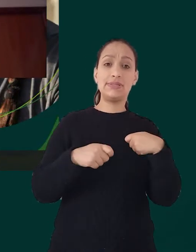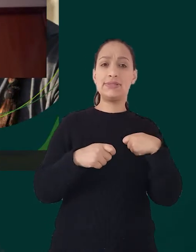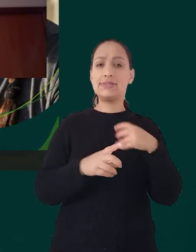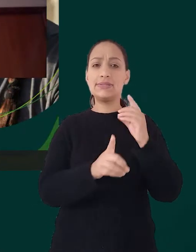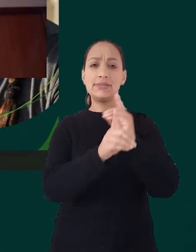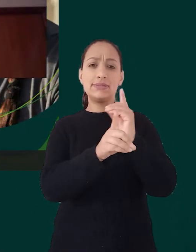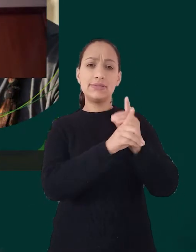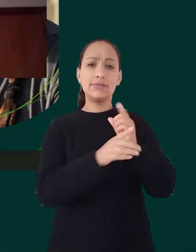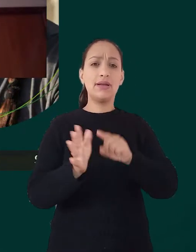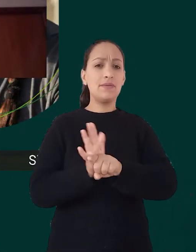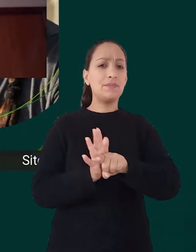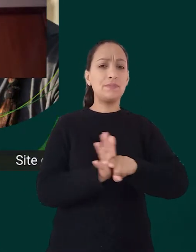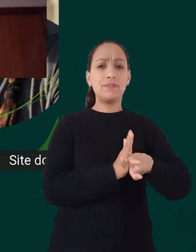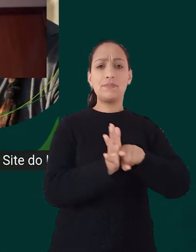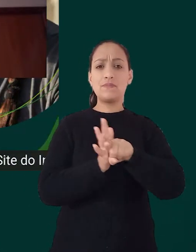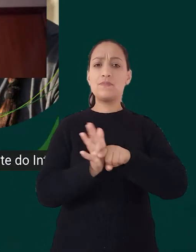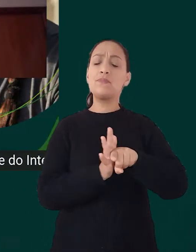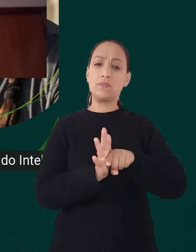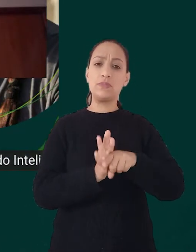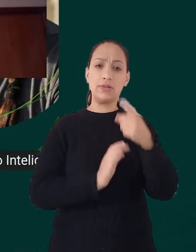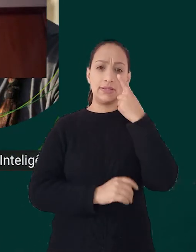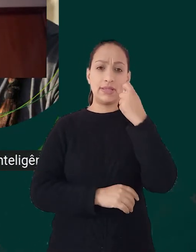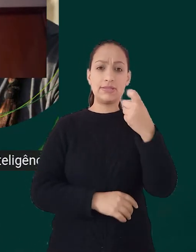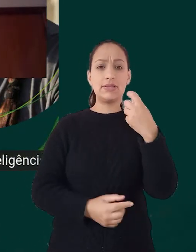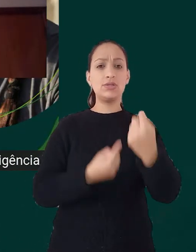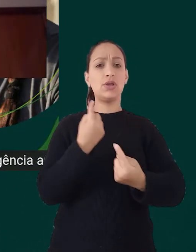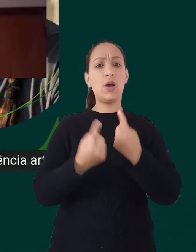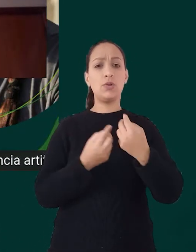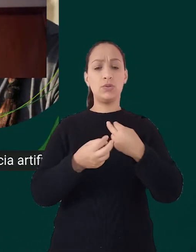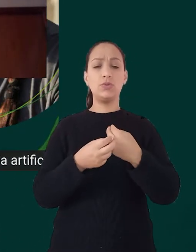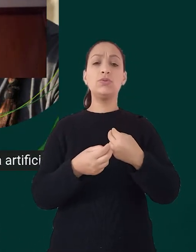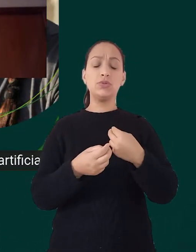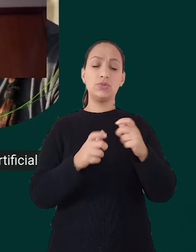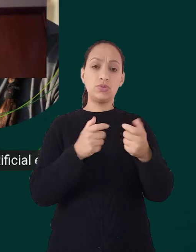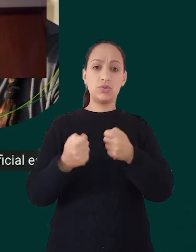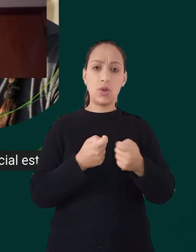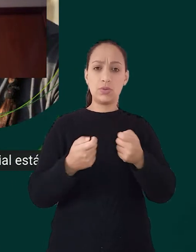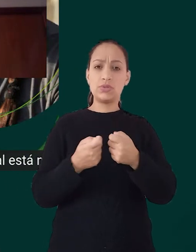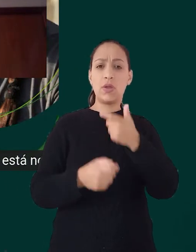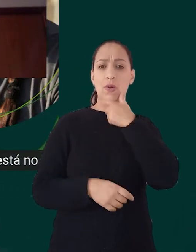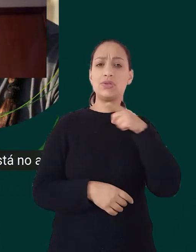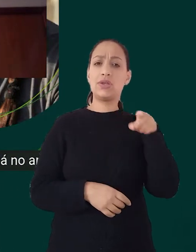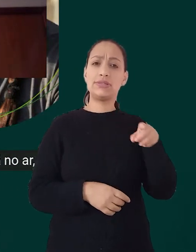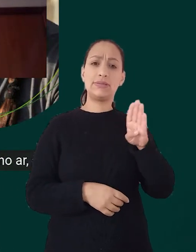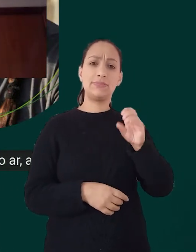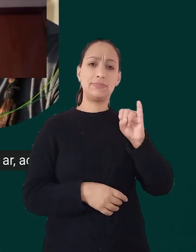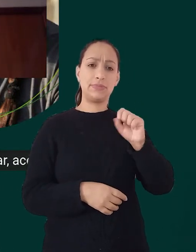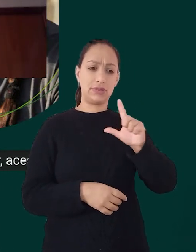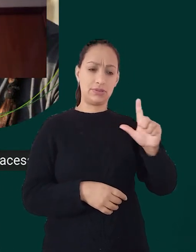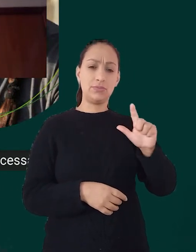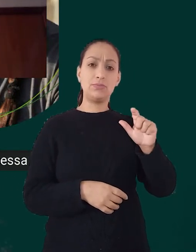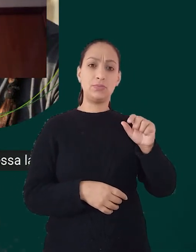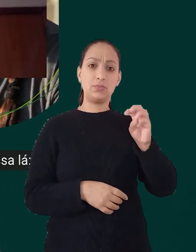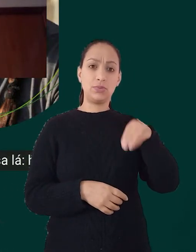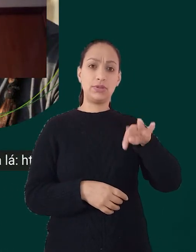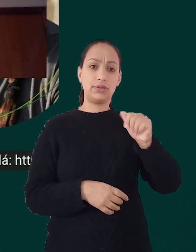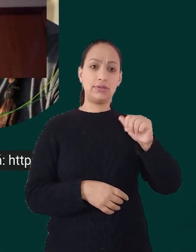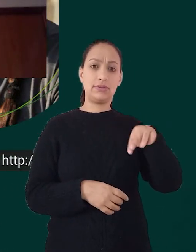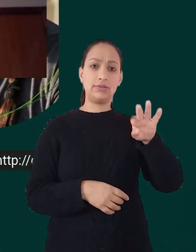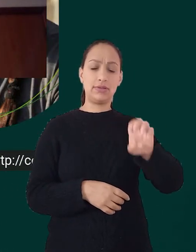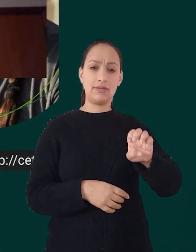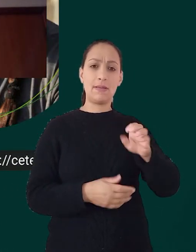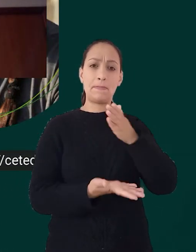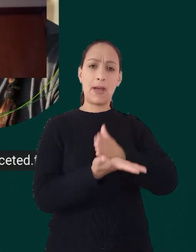ir investigando. Isso é muito interessante em alguns jogos. E no caso do Biomutante, acho que ele vai pegar fragmentos de como funcionou